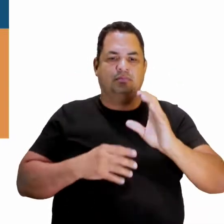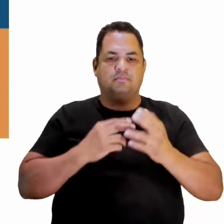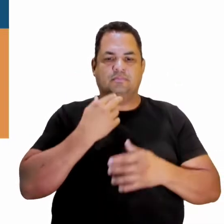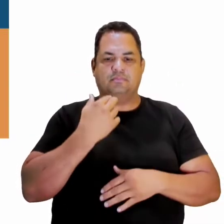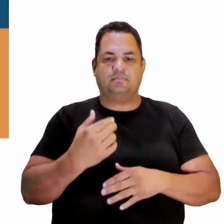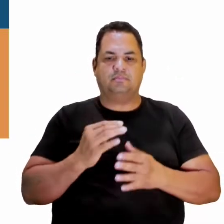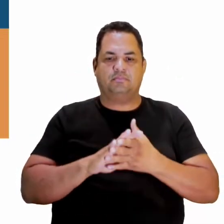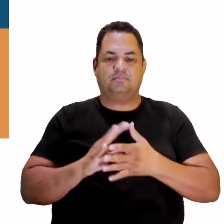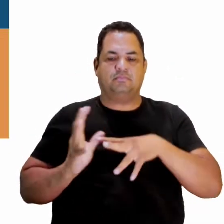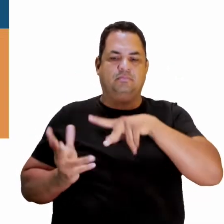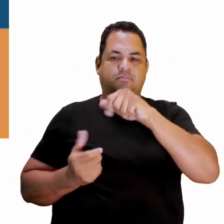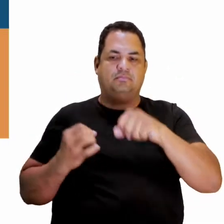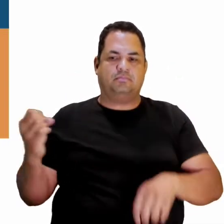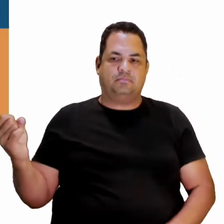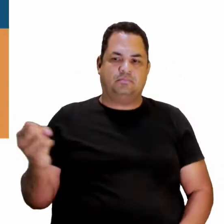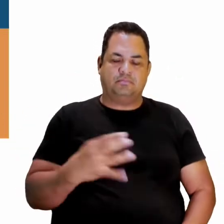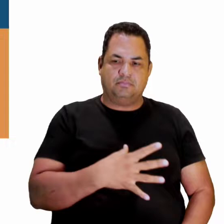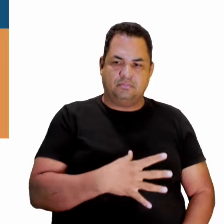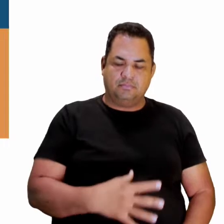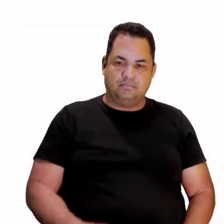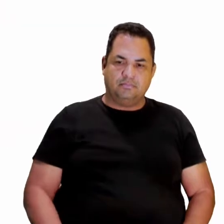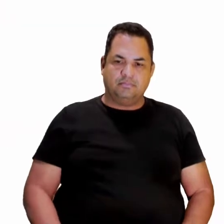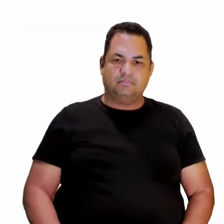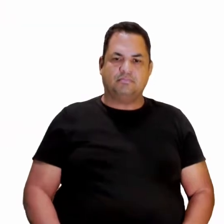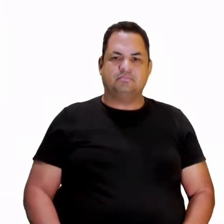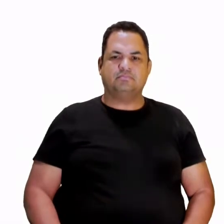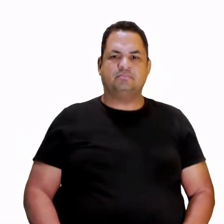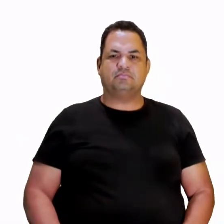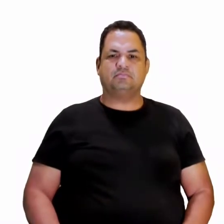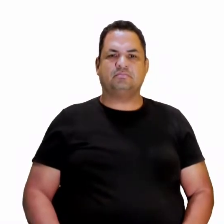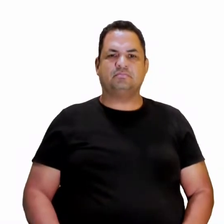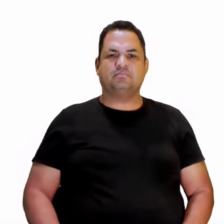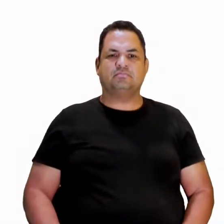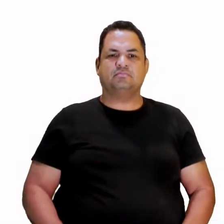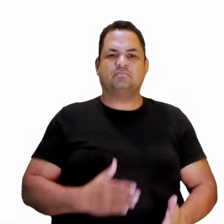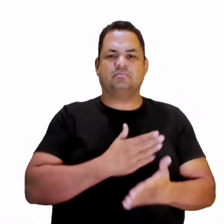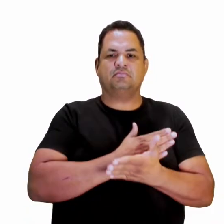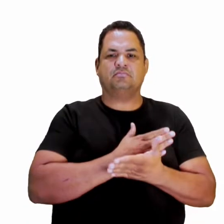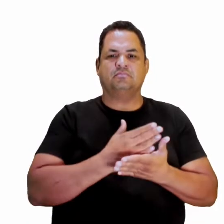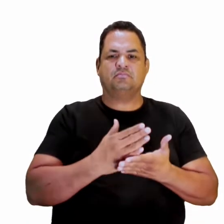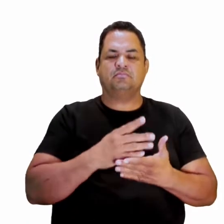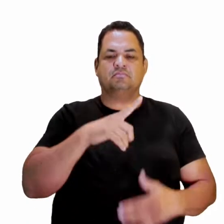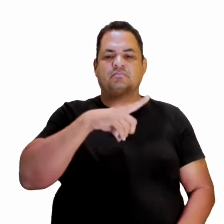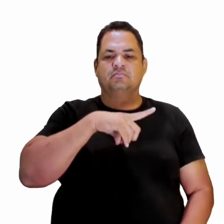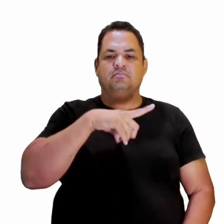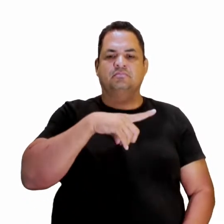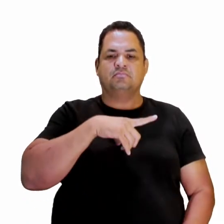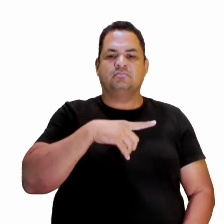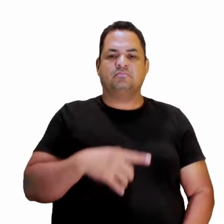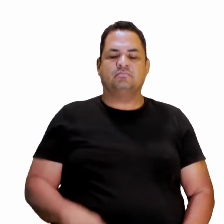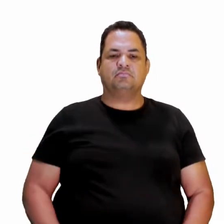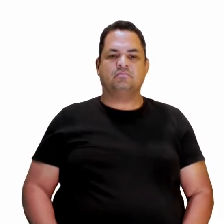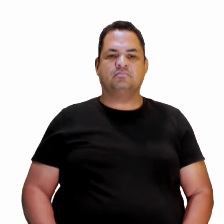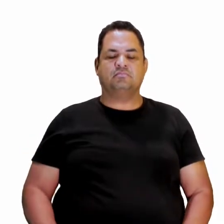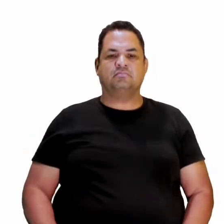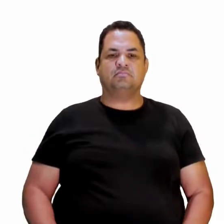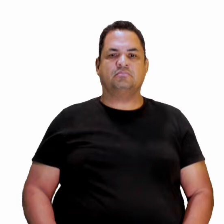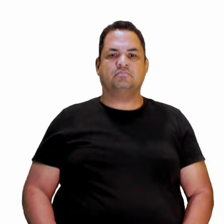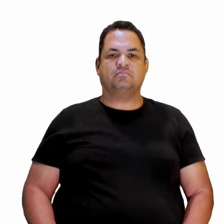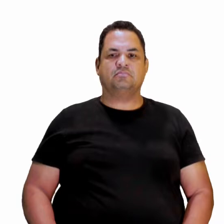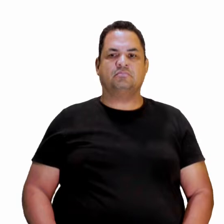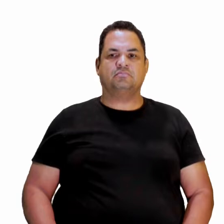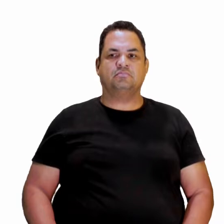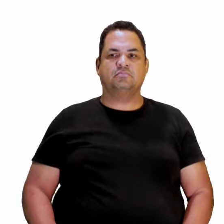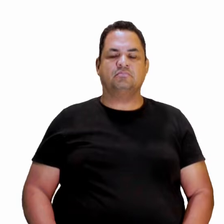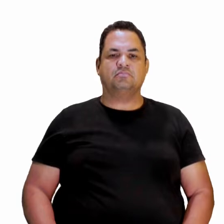mundo contemporâneo. And let's get started. Vamos começar. Eu tenho aí para você uma pergunta de acordo com